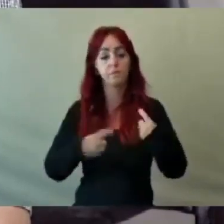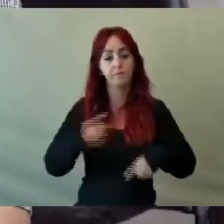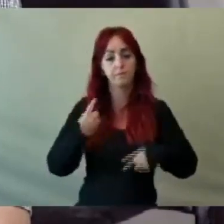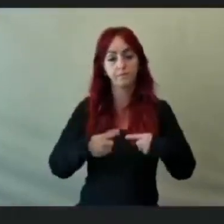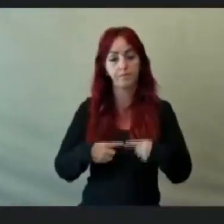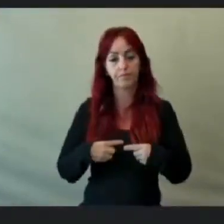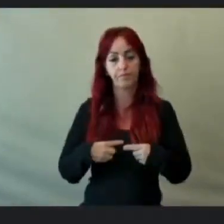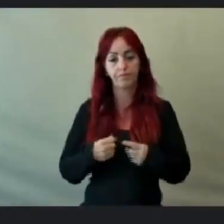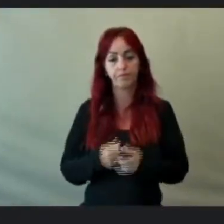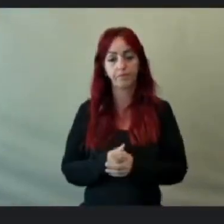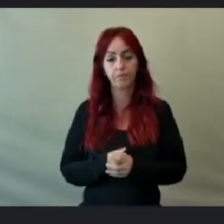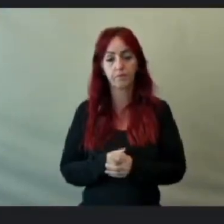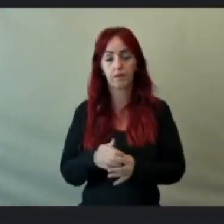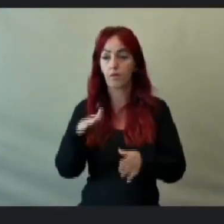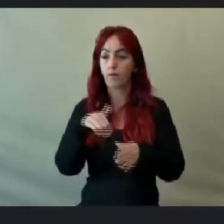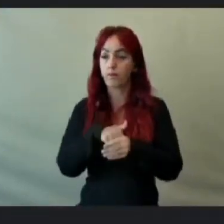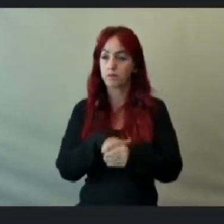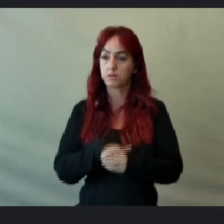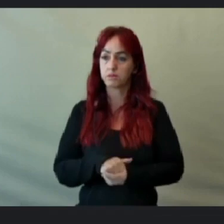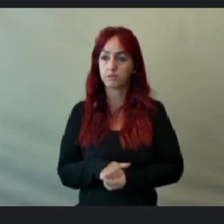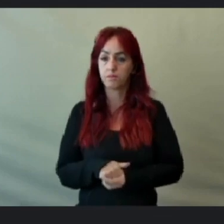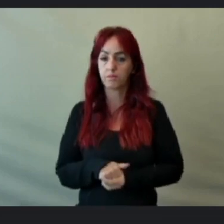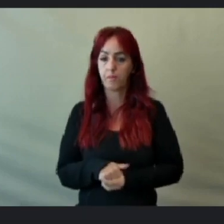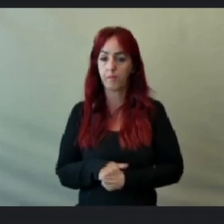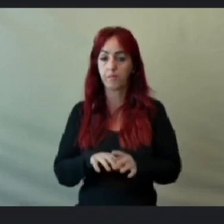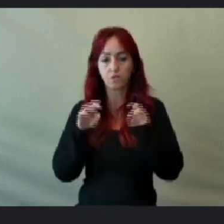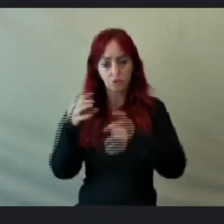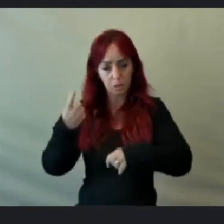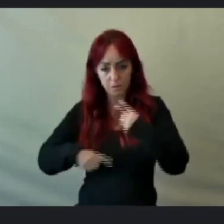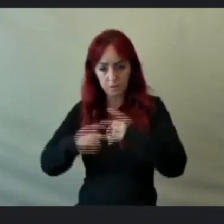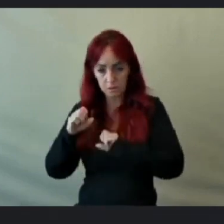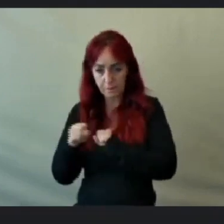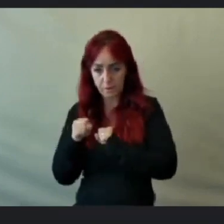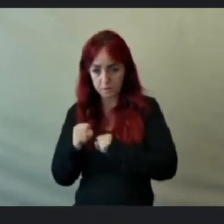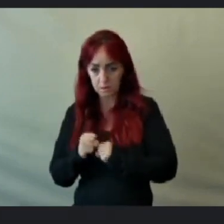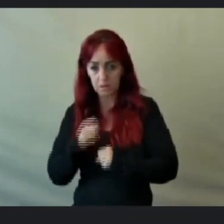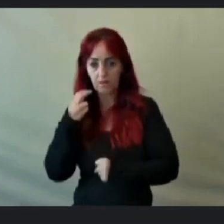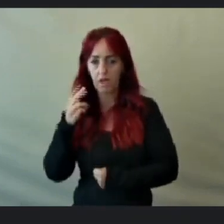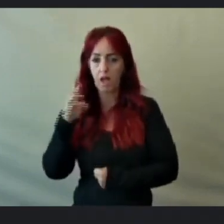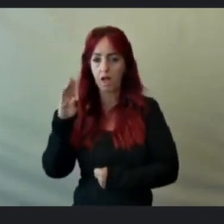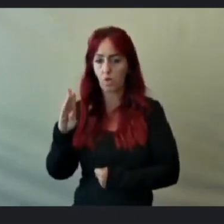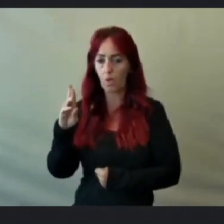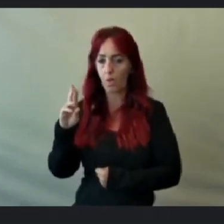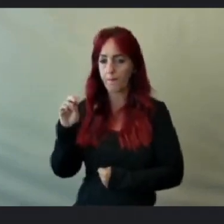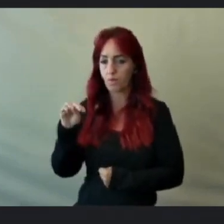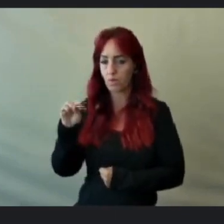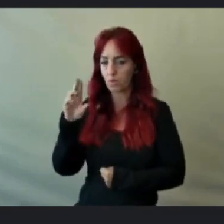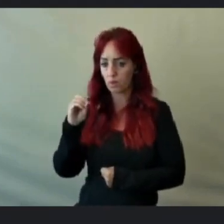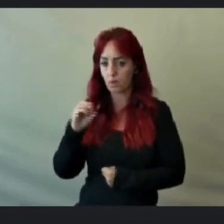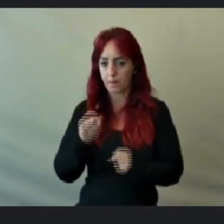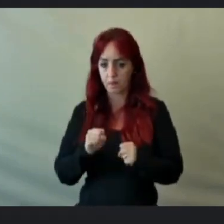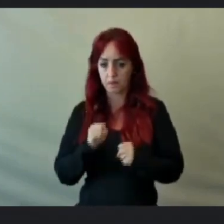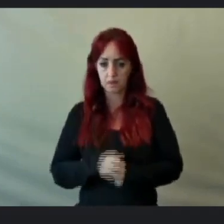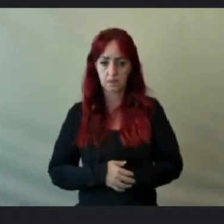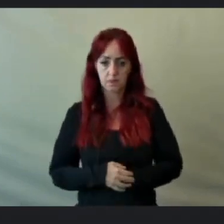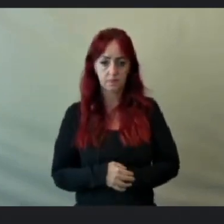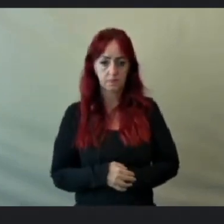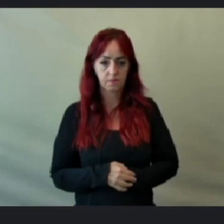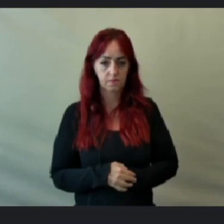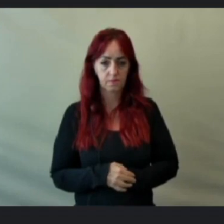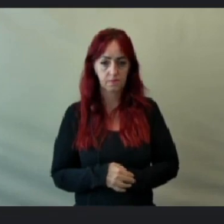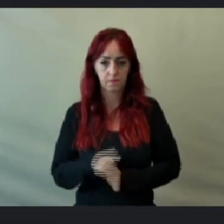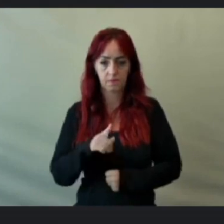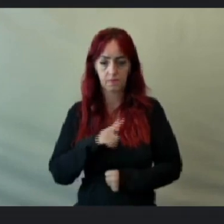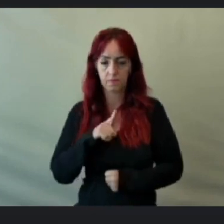Belinho, só para discutir, posso? Para discutir, vereador Bruno Pedralva. Isso, estou até bem próximo aqui da Câmara,